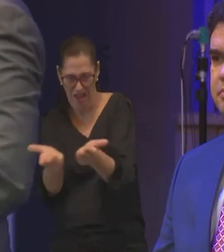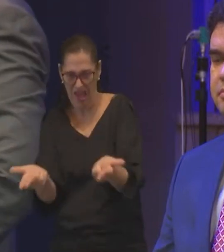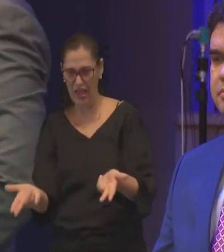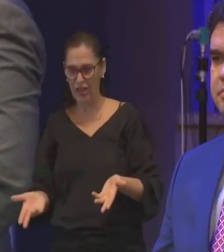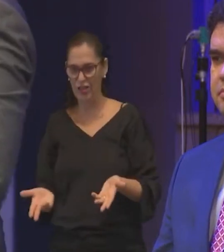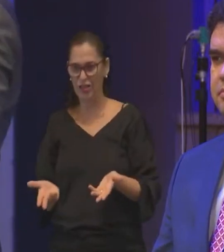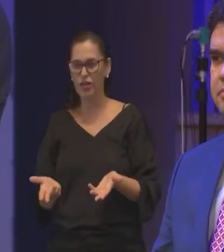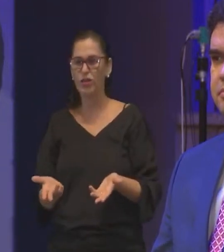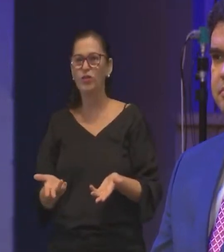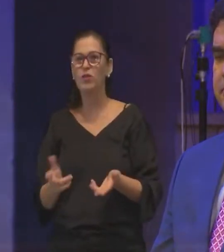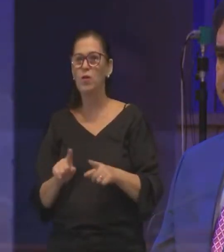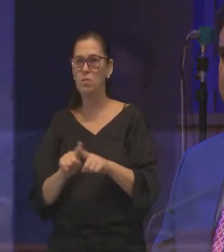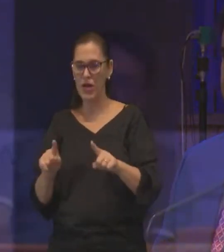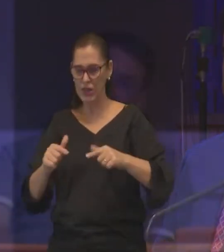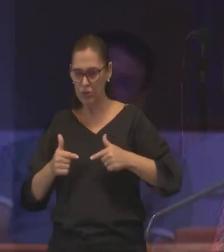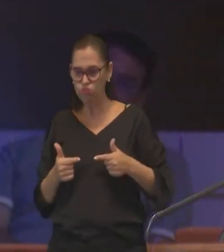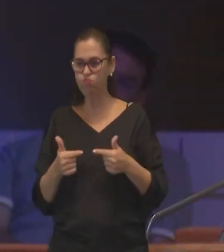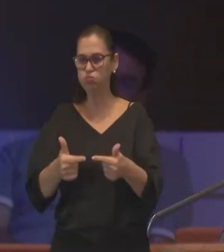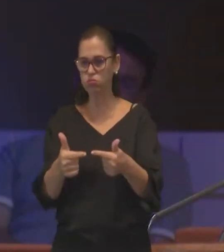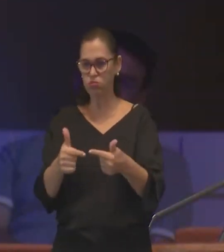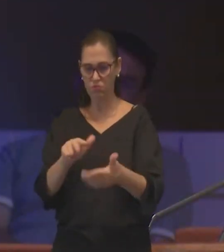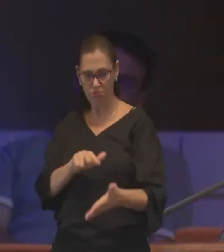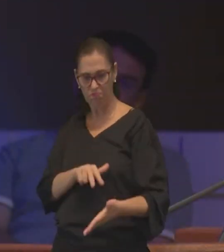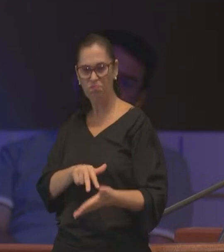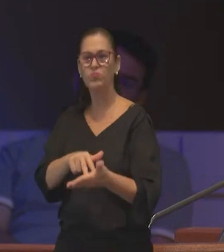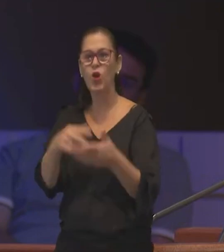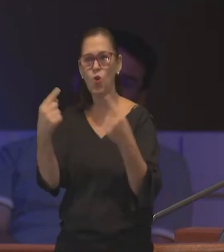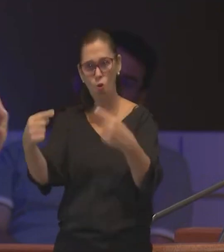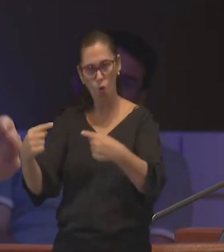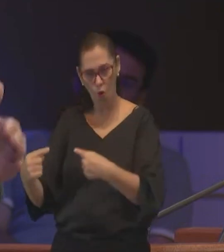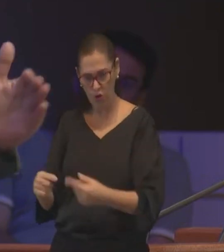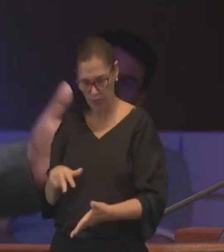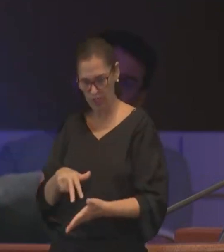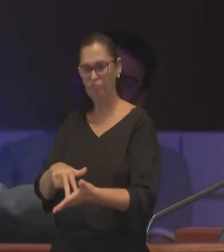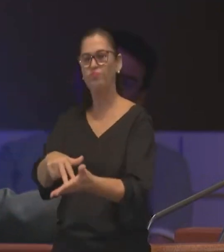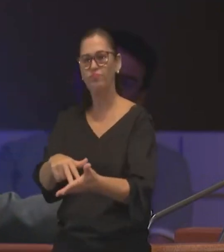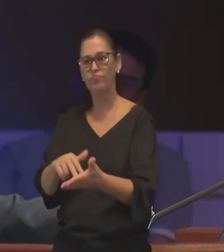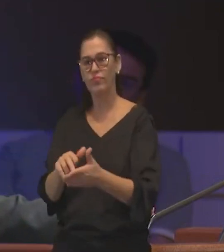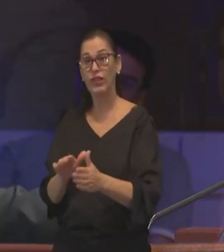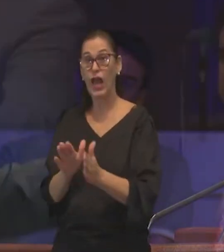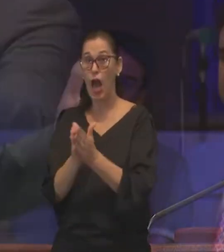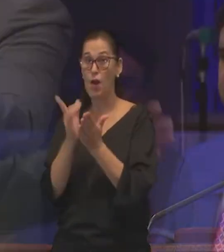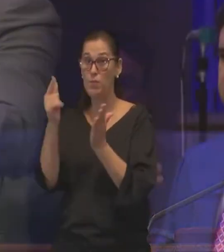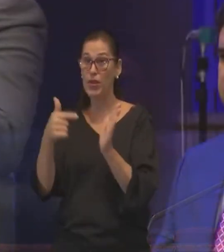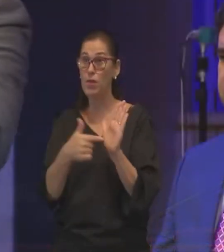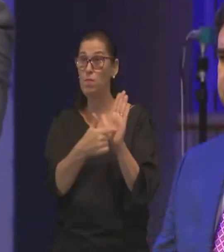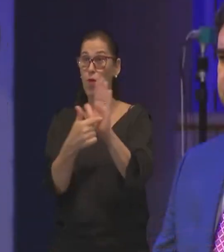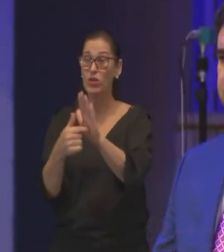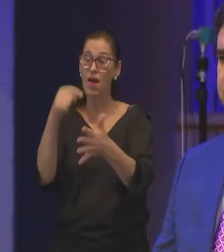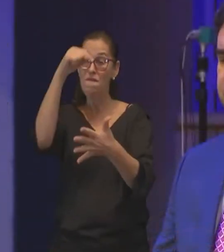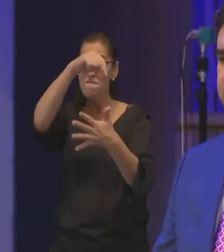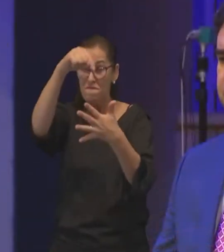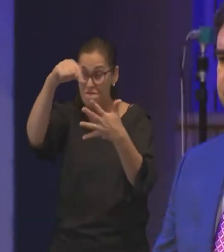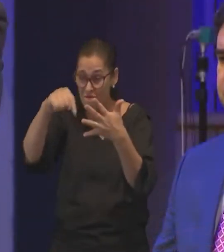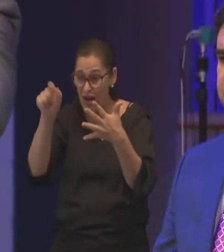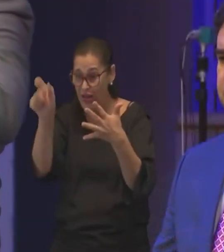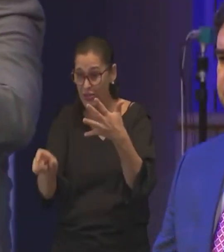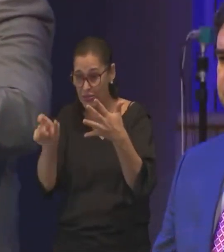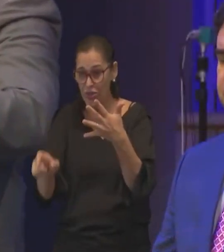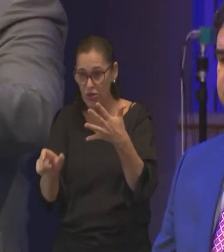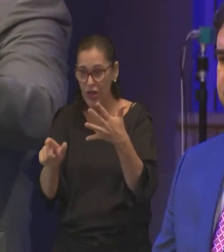E ele enfrentou todas essas oposições. A Bíblia trata de inúmeros personagens que